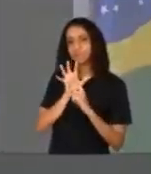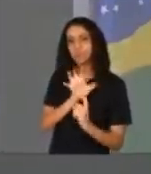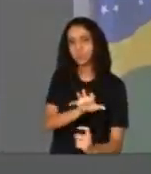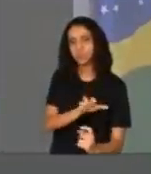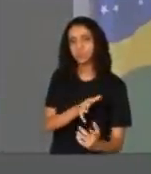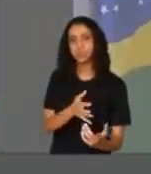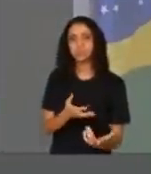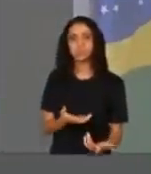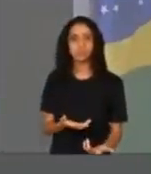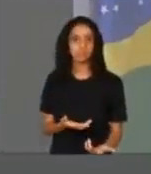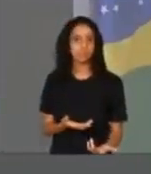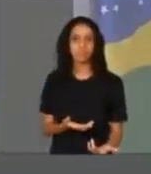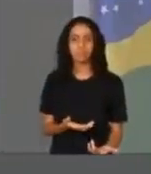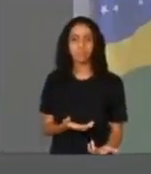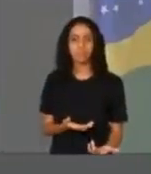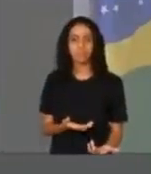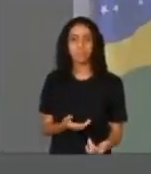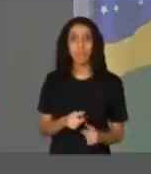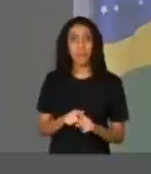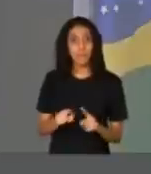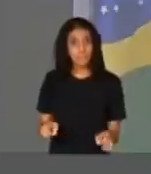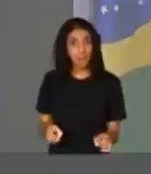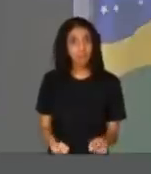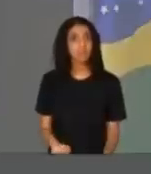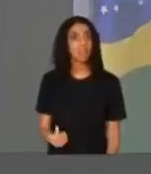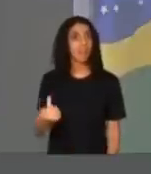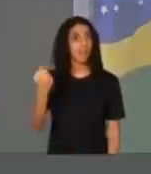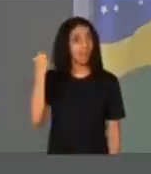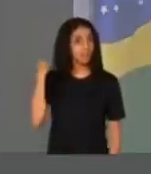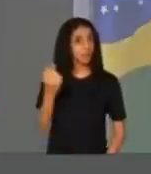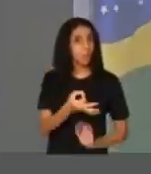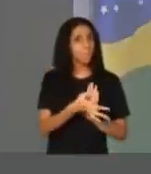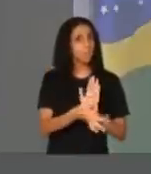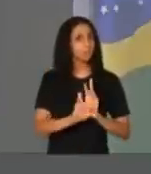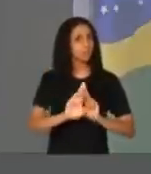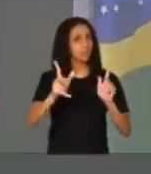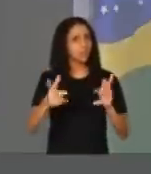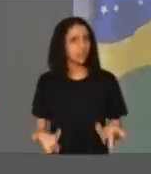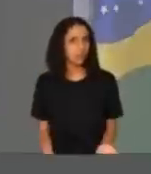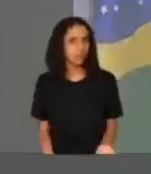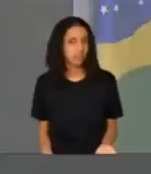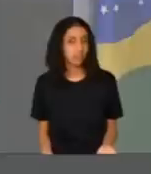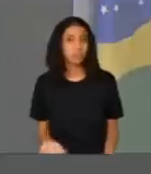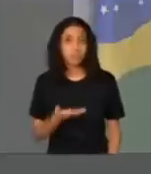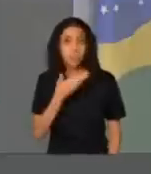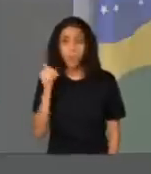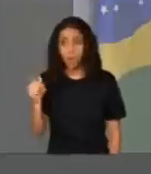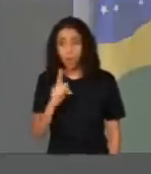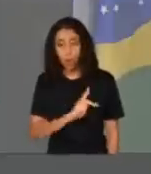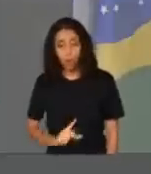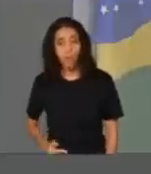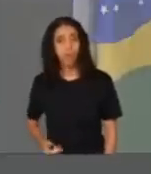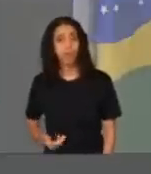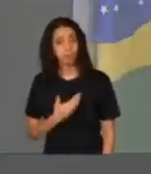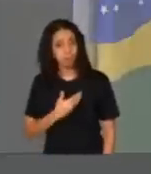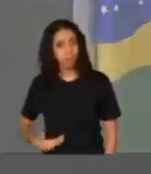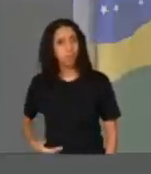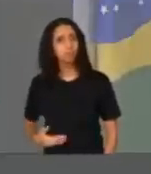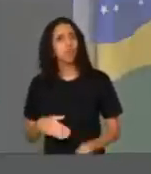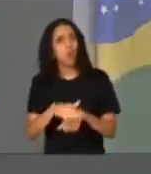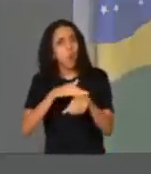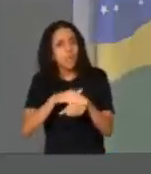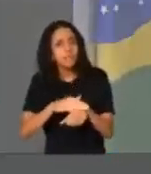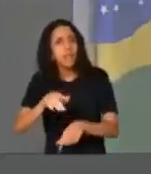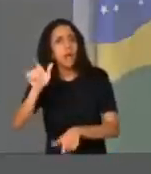e produzem, mas à época tinha uma opinião contrária ao governo. É muito melhor que o governo dialogue com o setor produtivo, para o setor